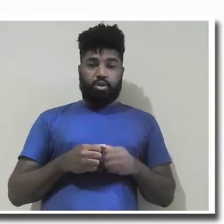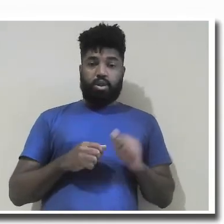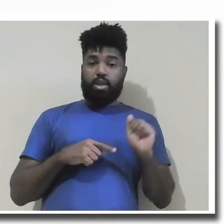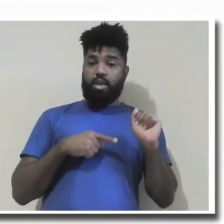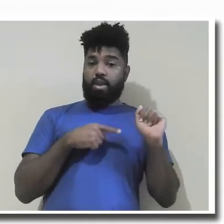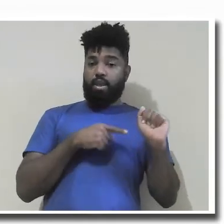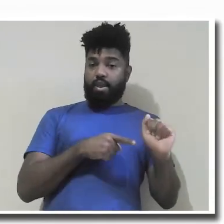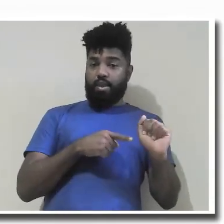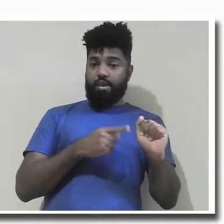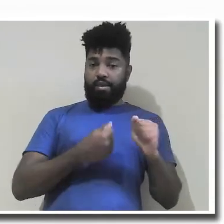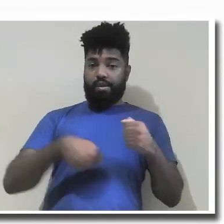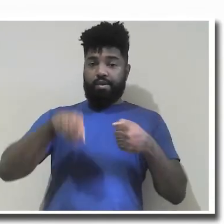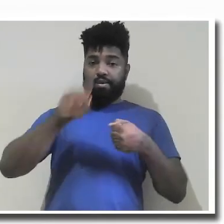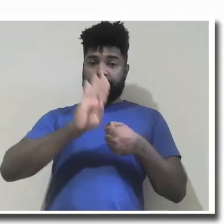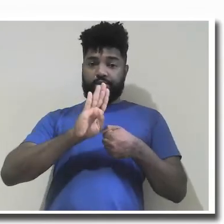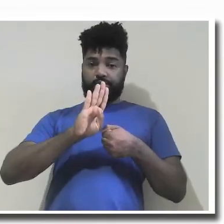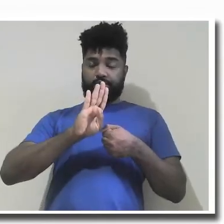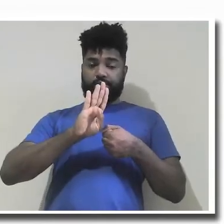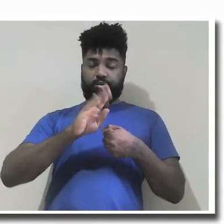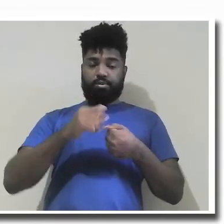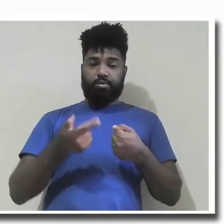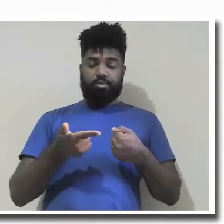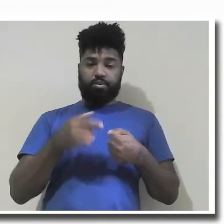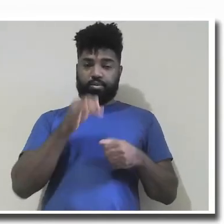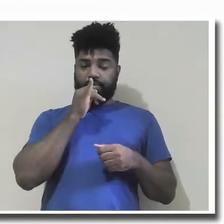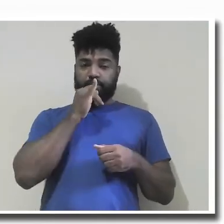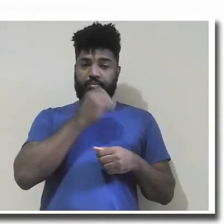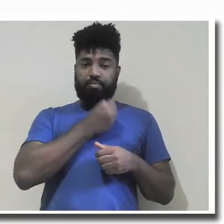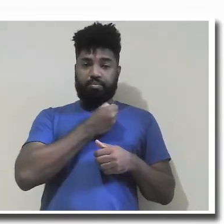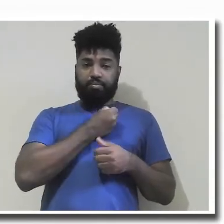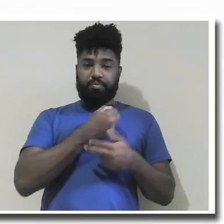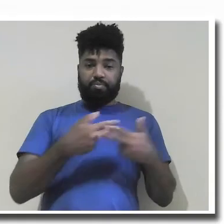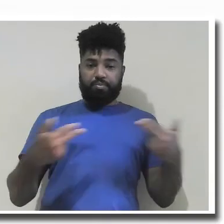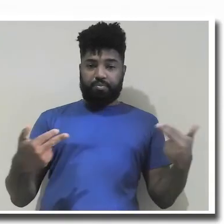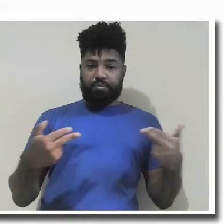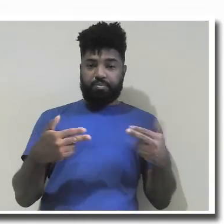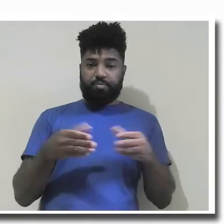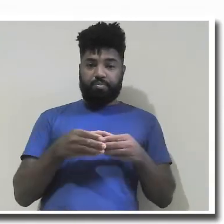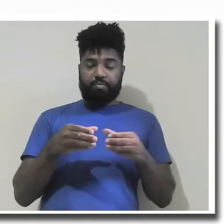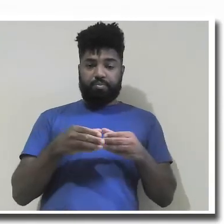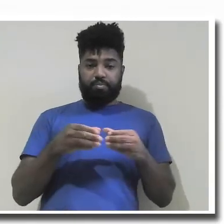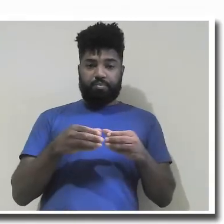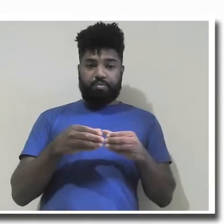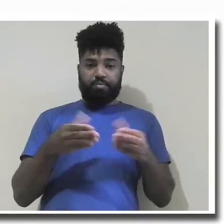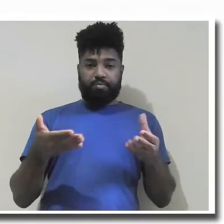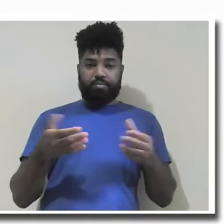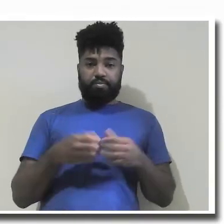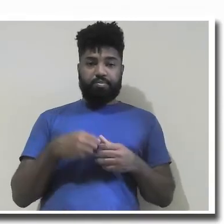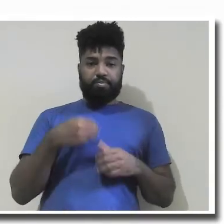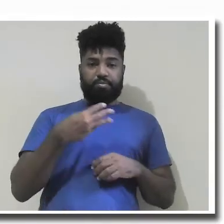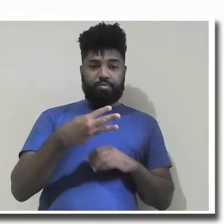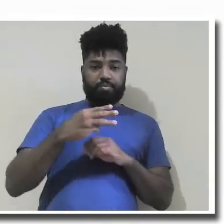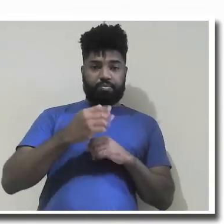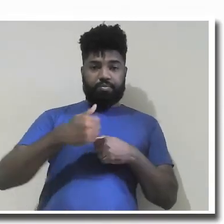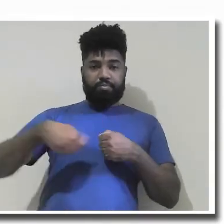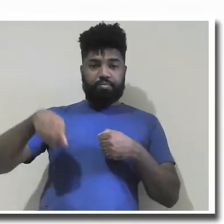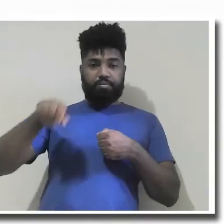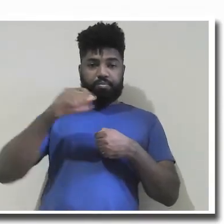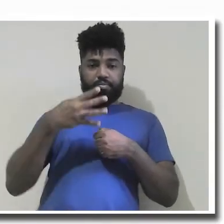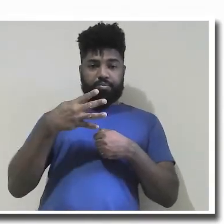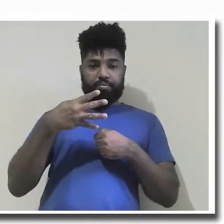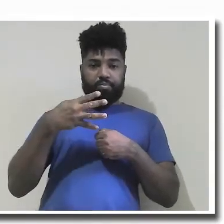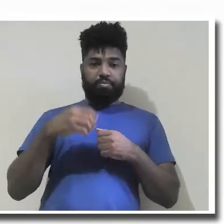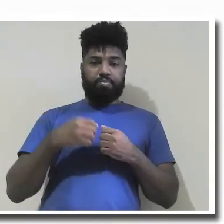A elevado ao número B? Um exemplo com números inteiros é 3 elevado a 4. 3